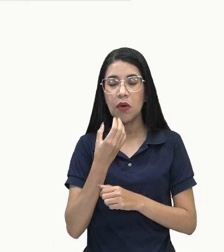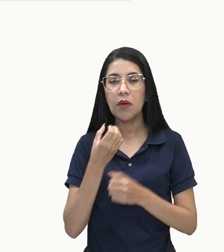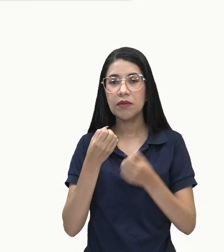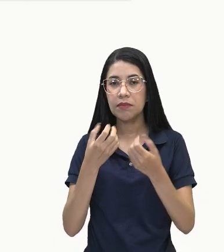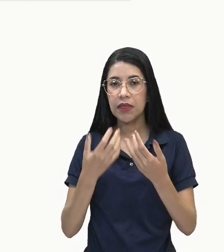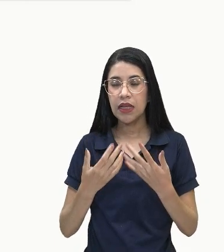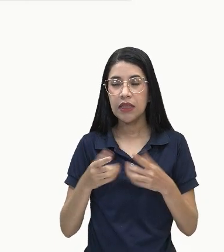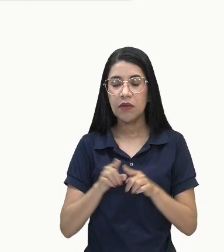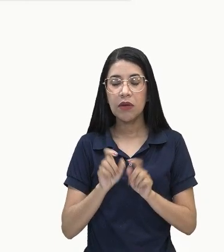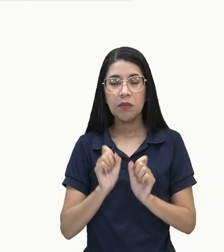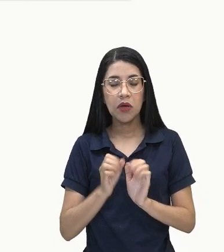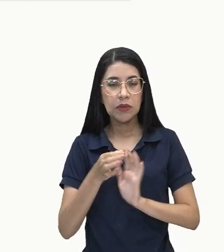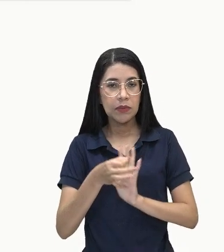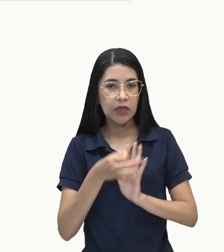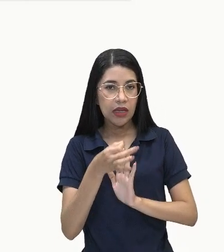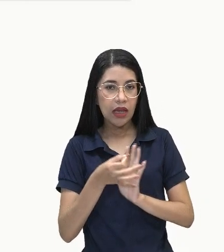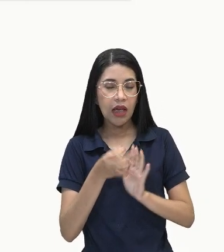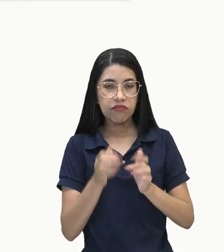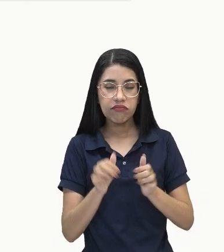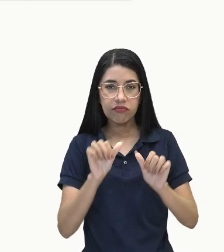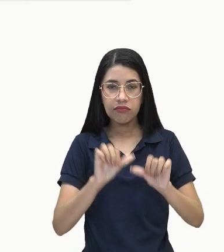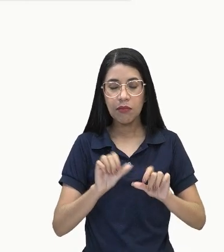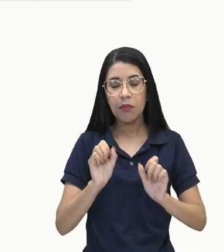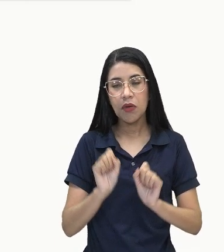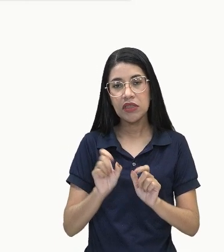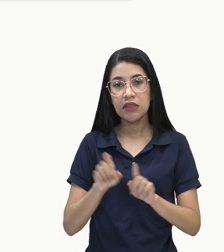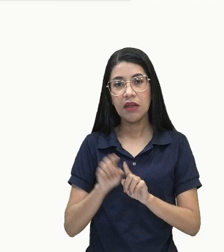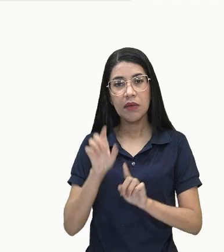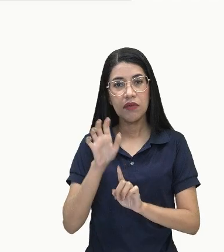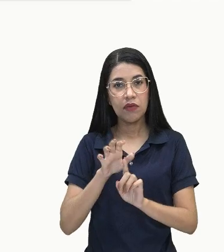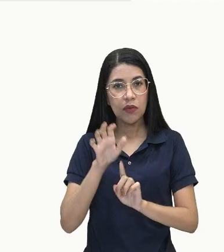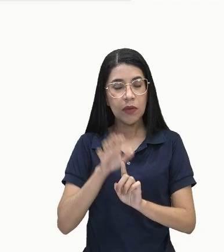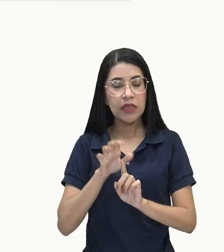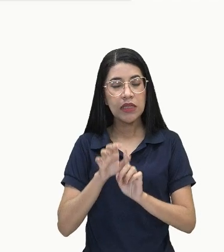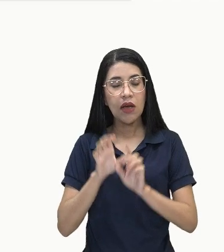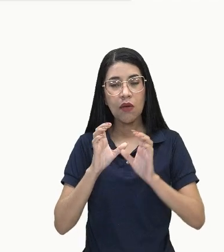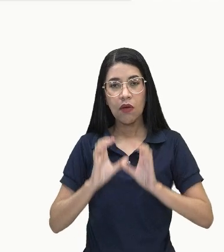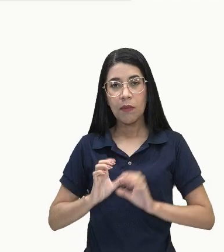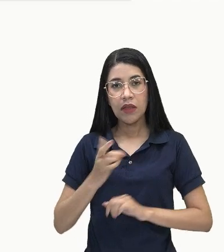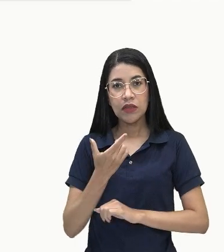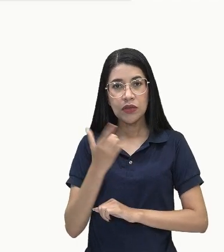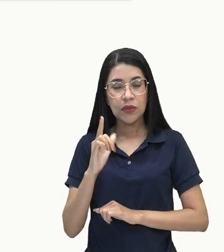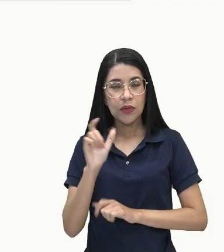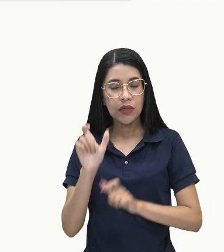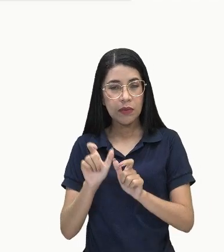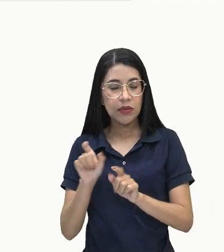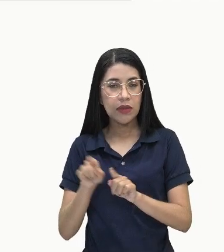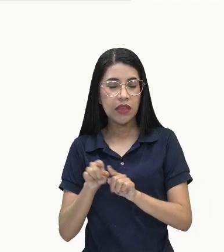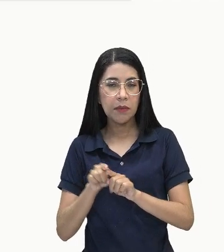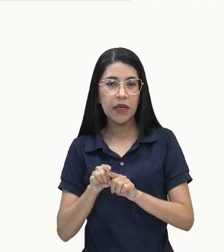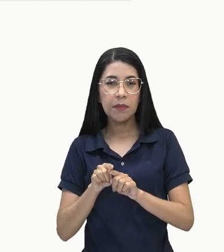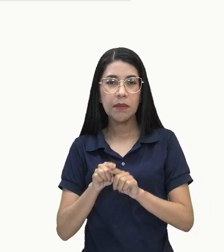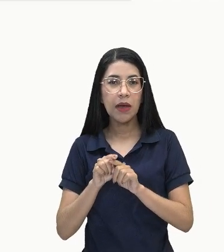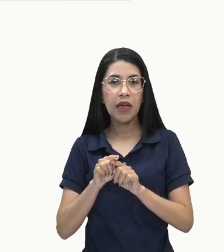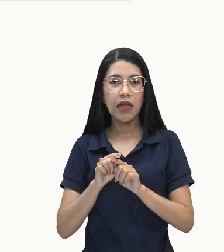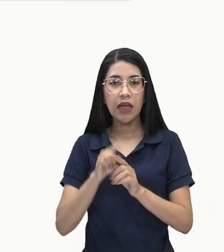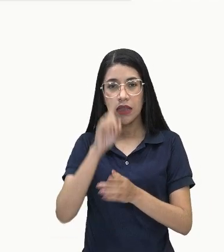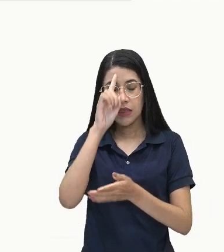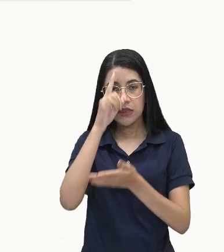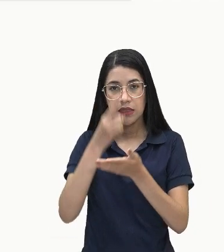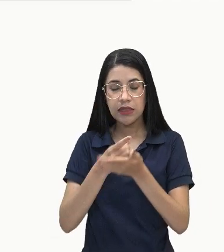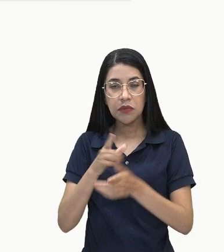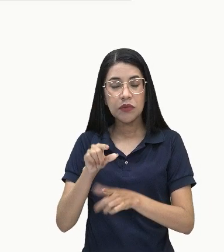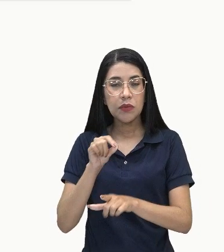pode criticar e ele pode influenciar o seu comportamento, a sua tomada de